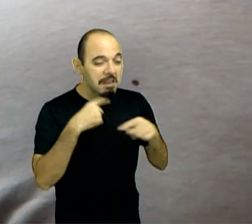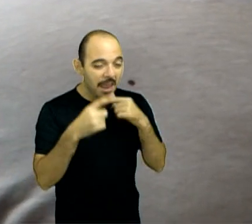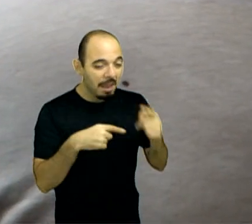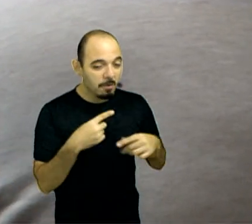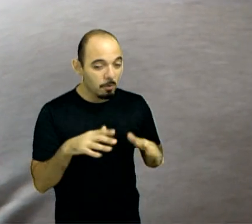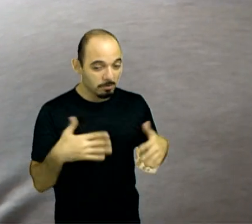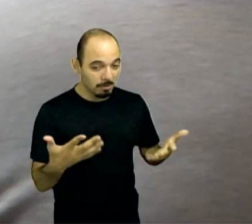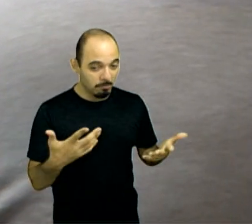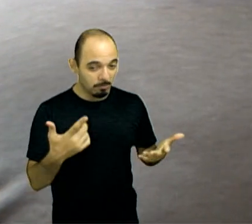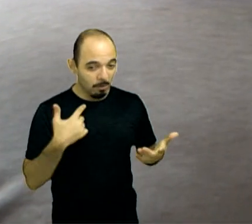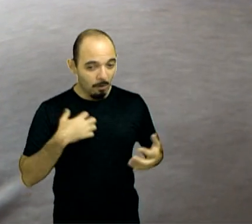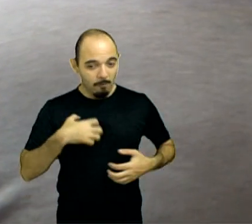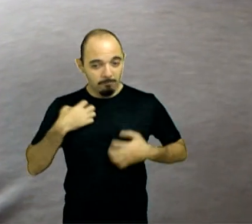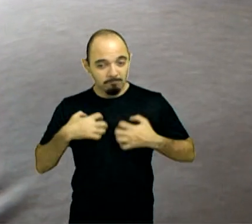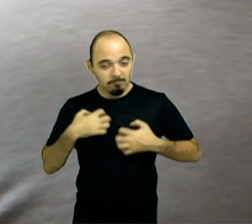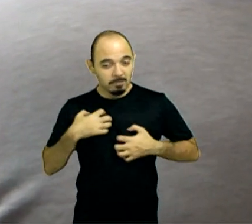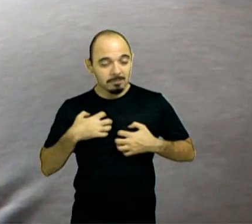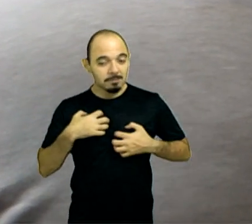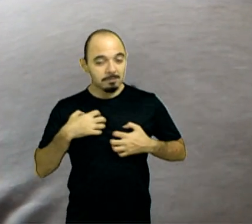saída.